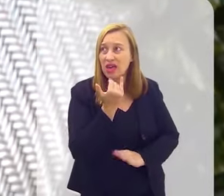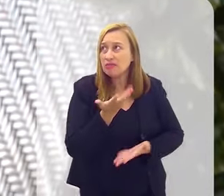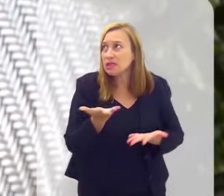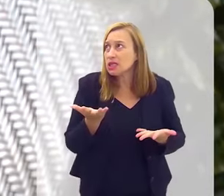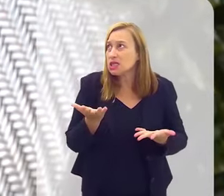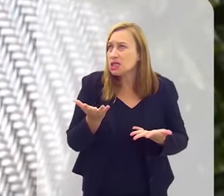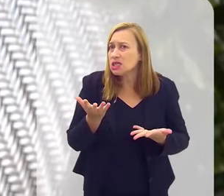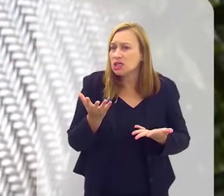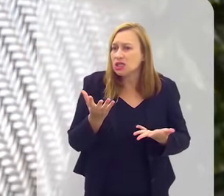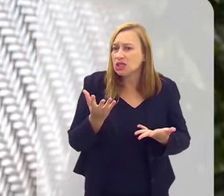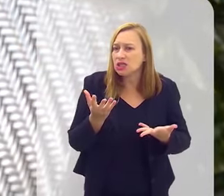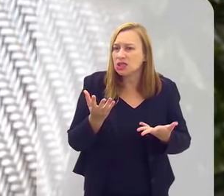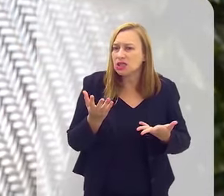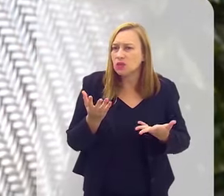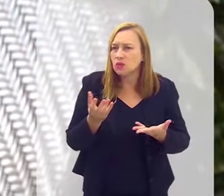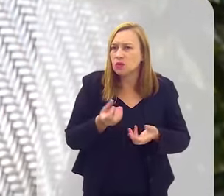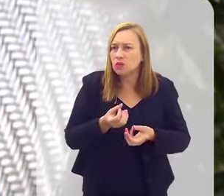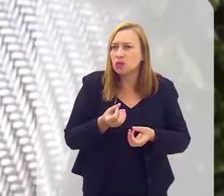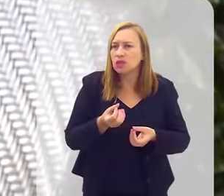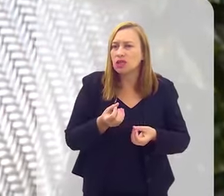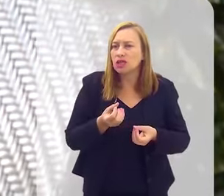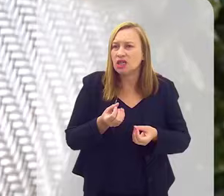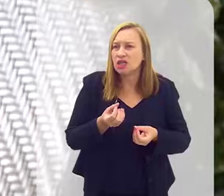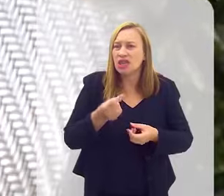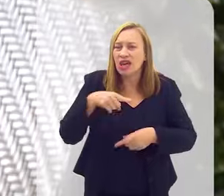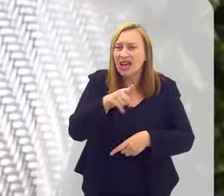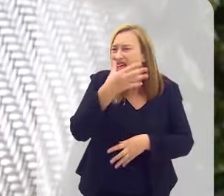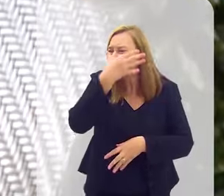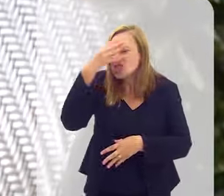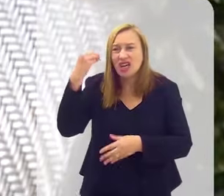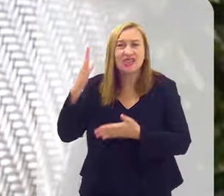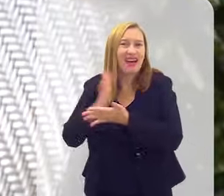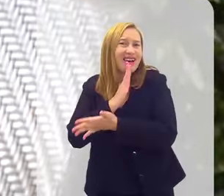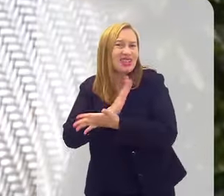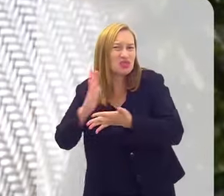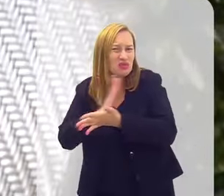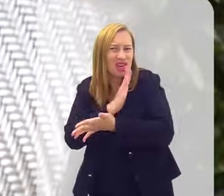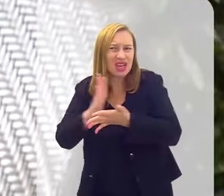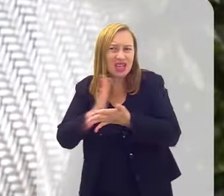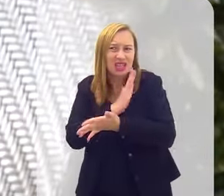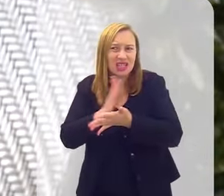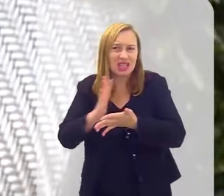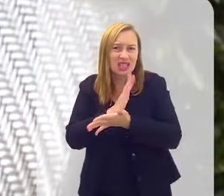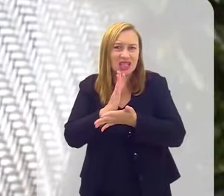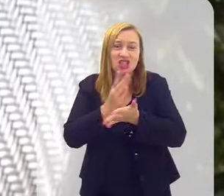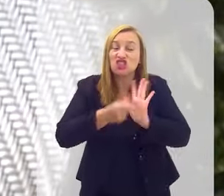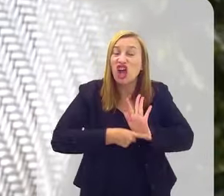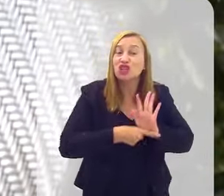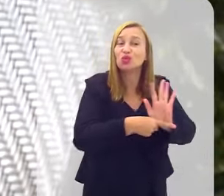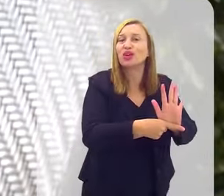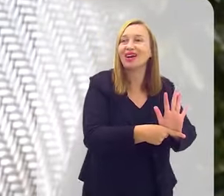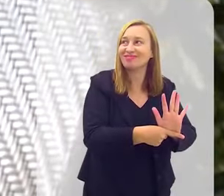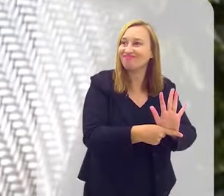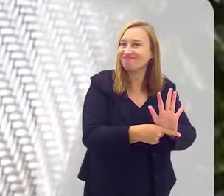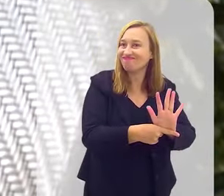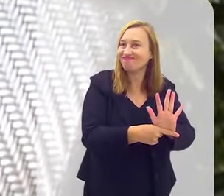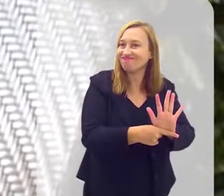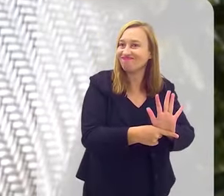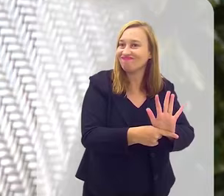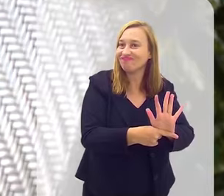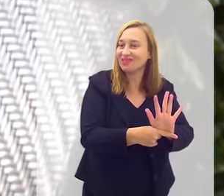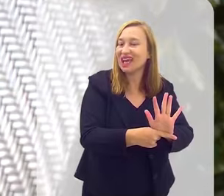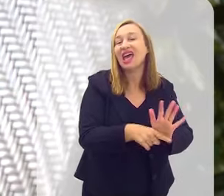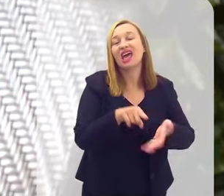e e ali estão vivenciando um momento de família e esquecem às vezes de muitas vezes fazer o ID meu